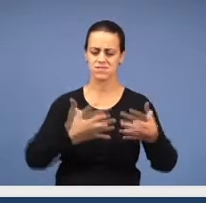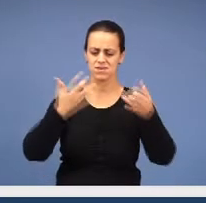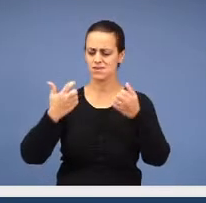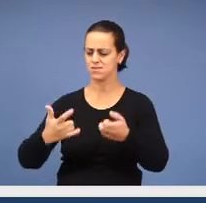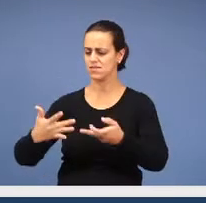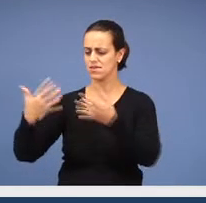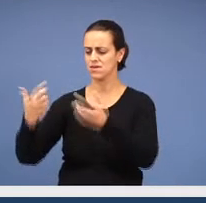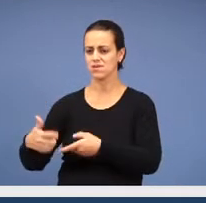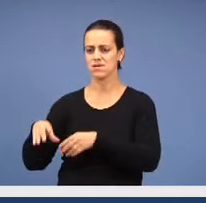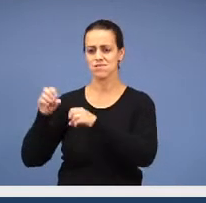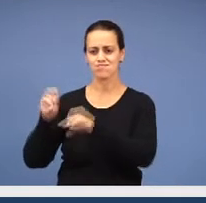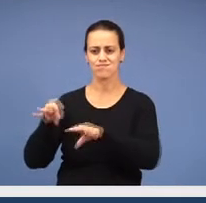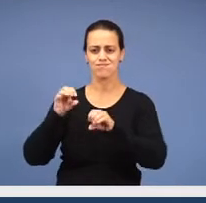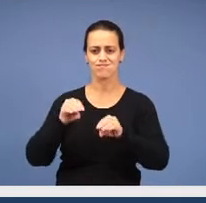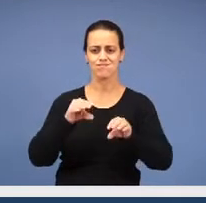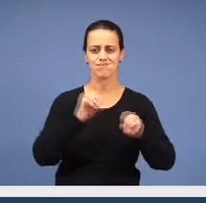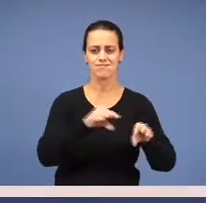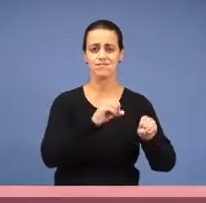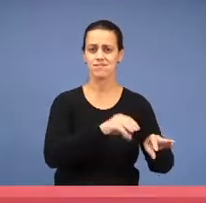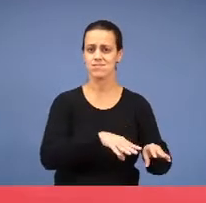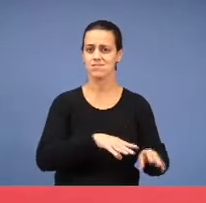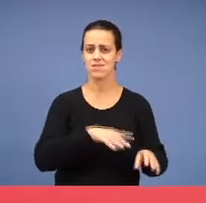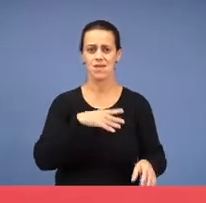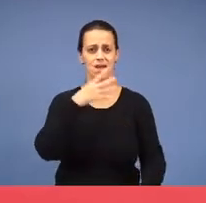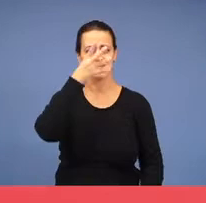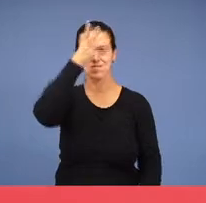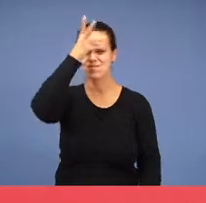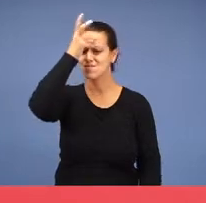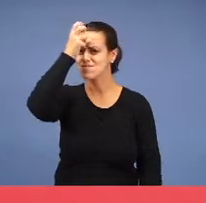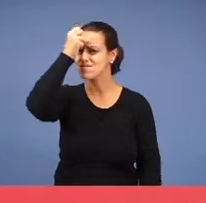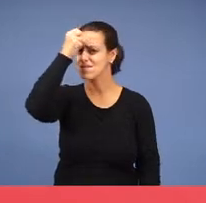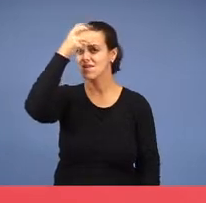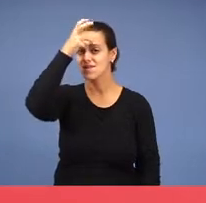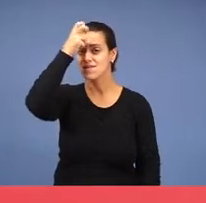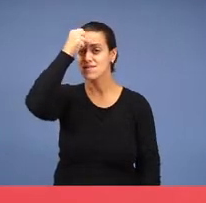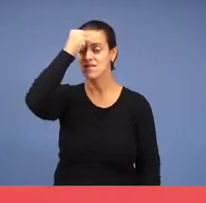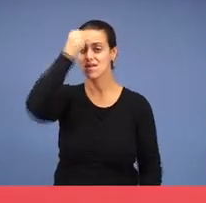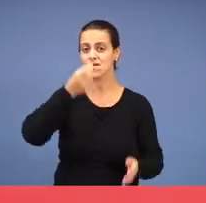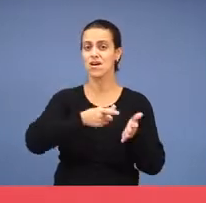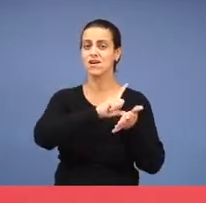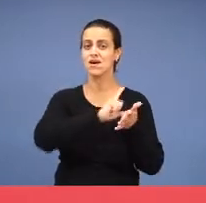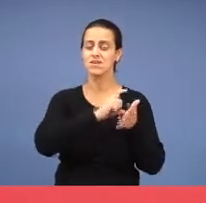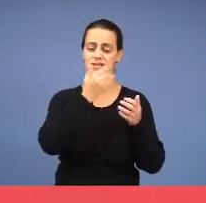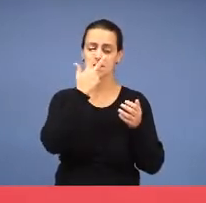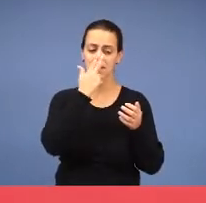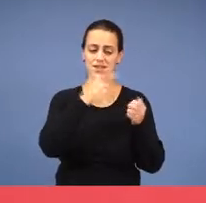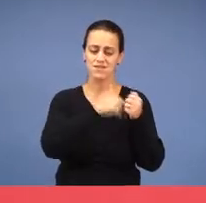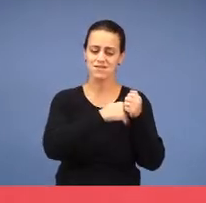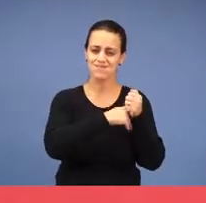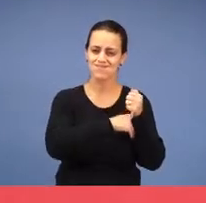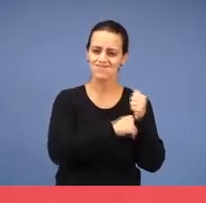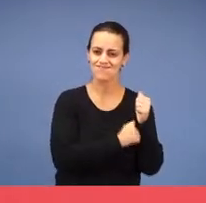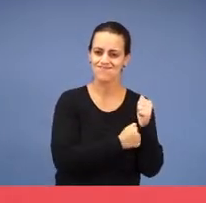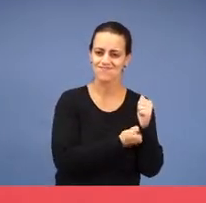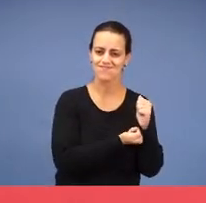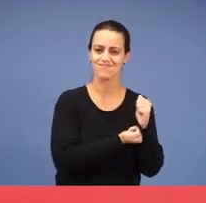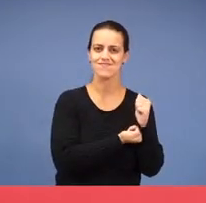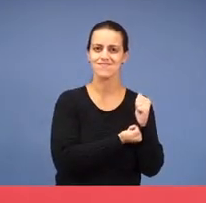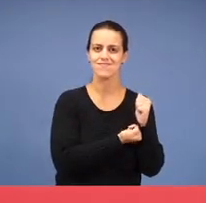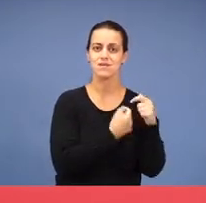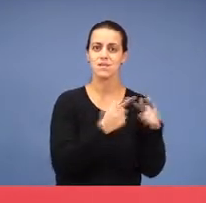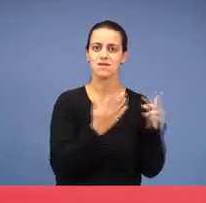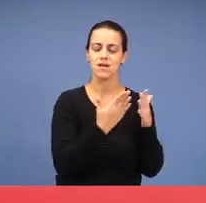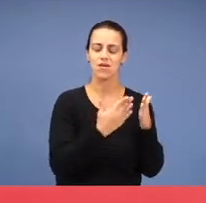ensinos, é um aprendizado que estava oculto e que se abre para